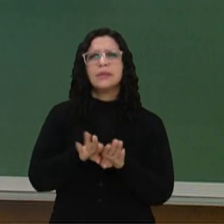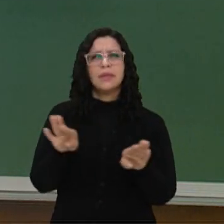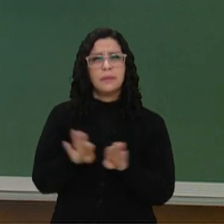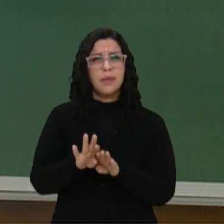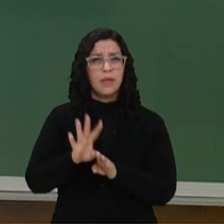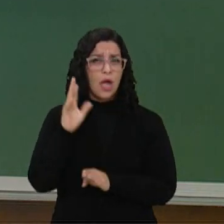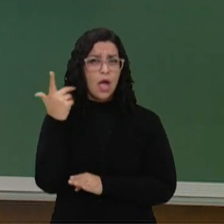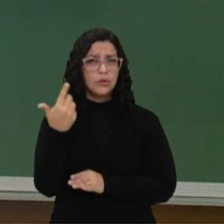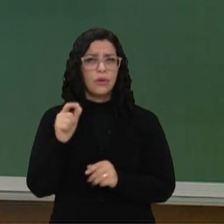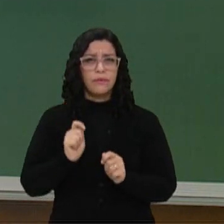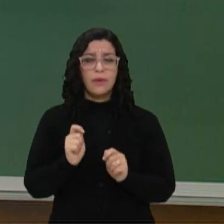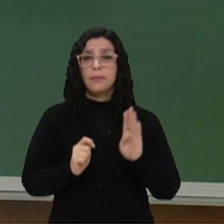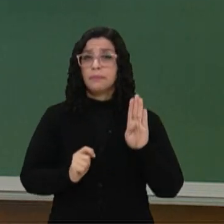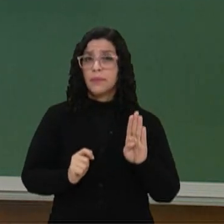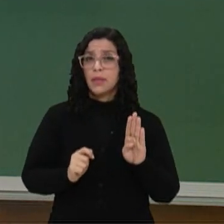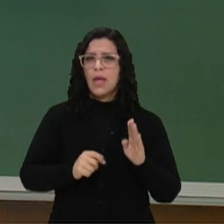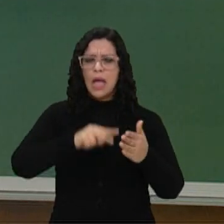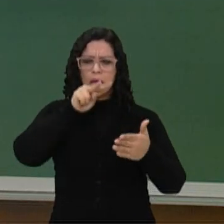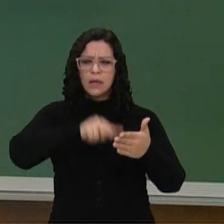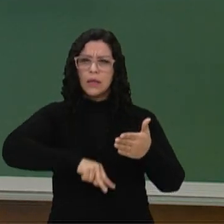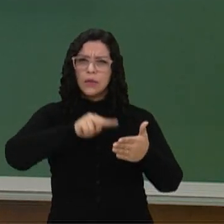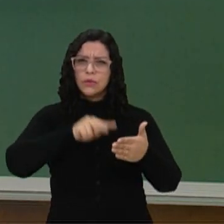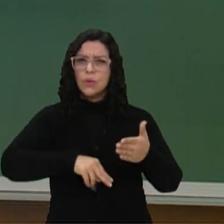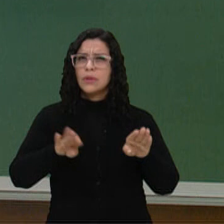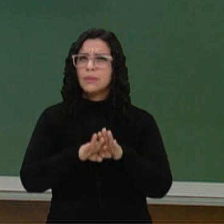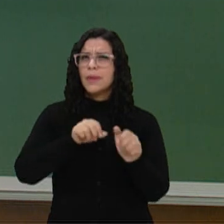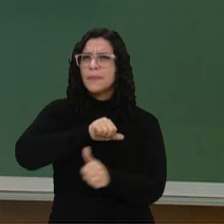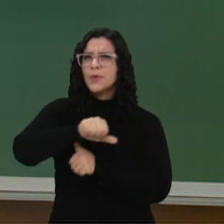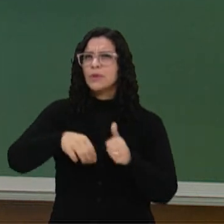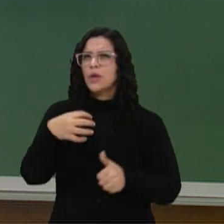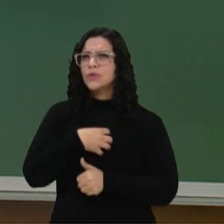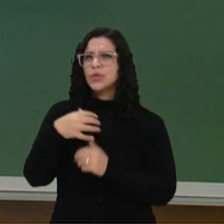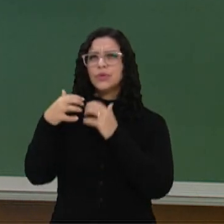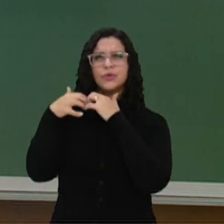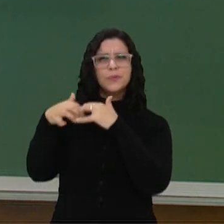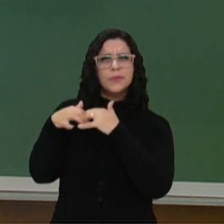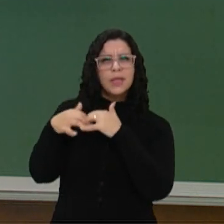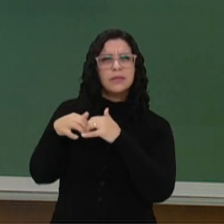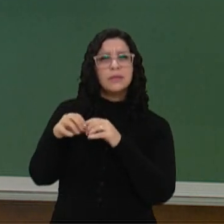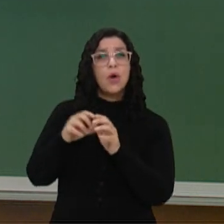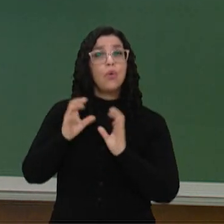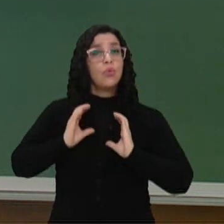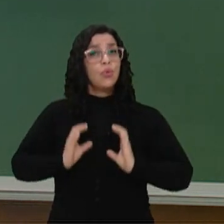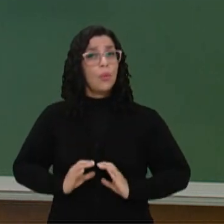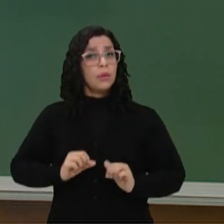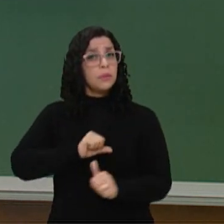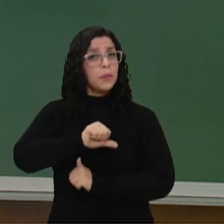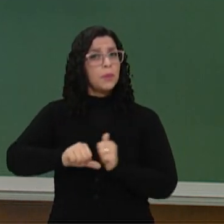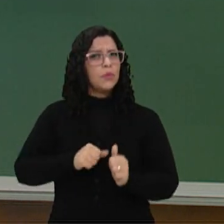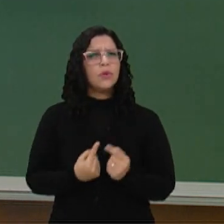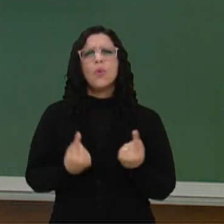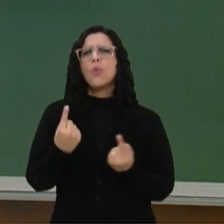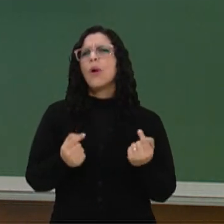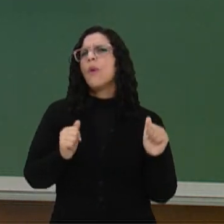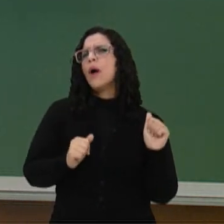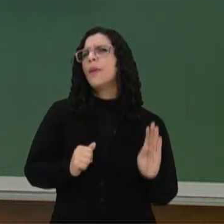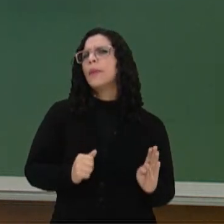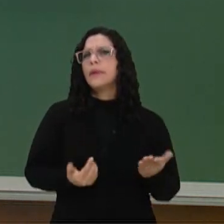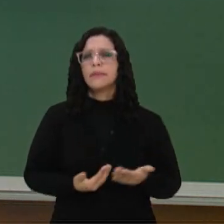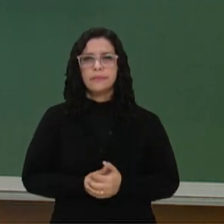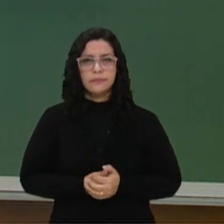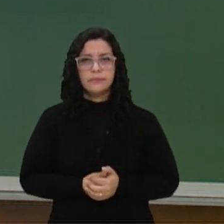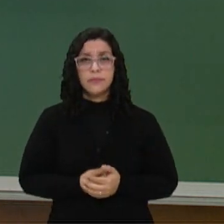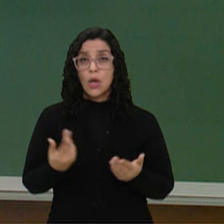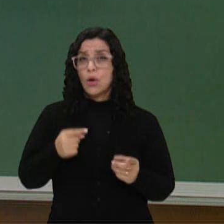Letra B, levar os leitores a modificar uma maneira de pensar ou um comportamento. O que você pensou? Letra A ou letra